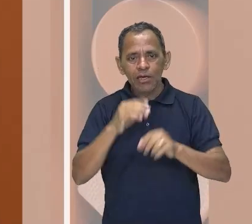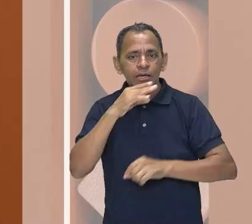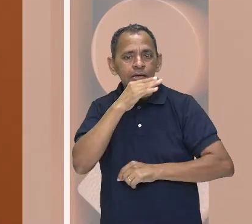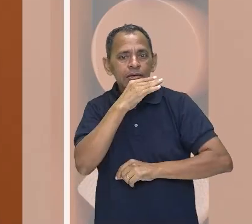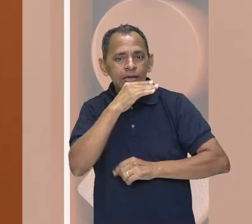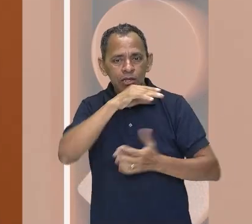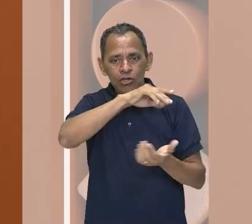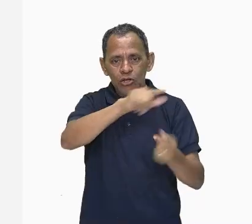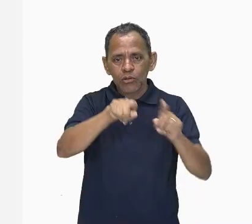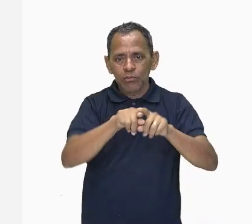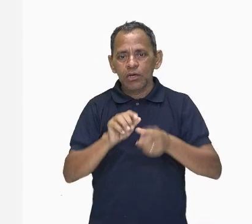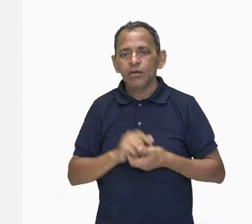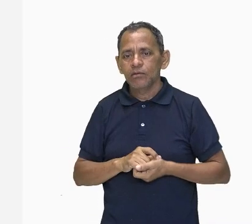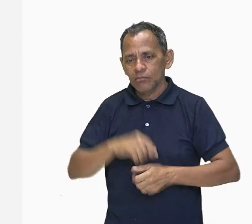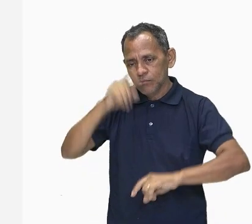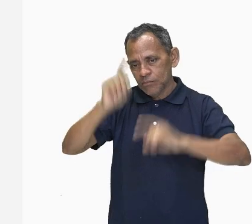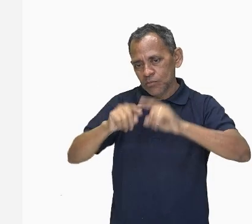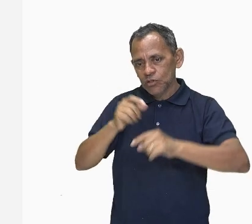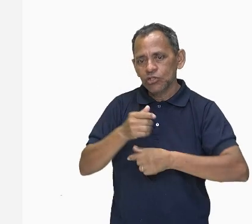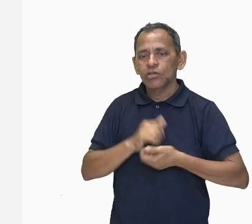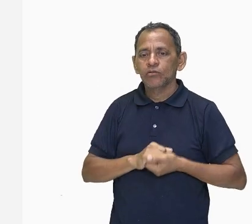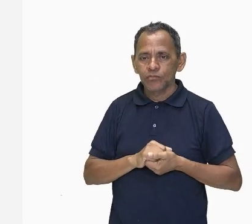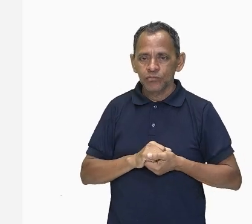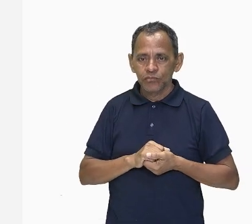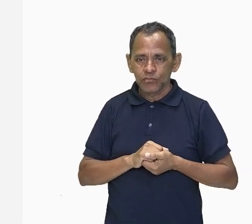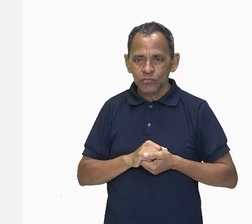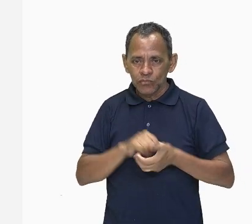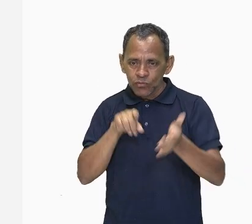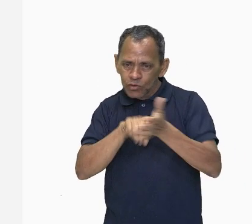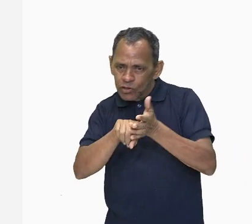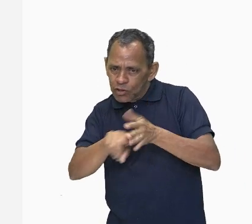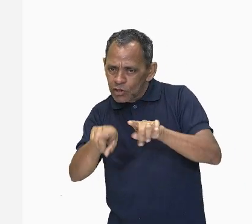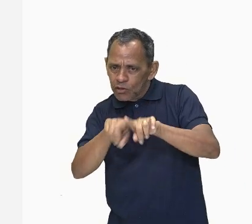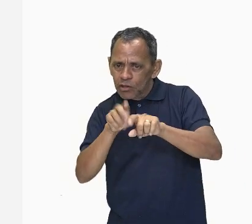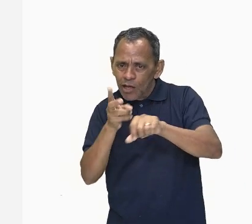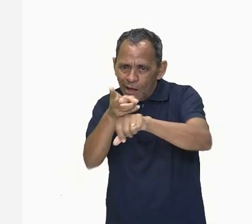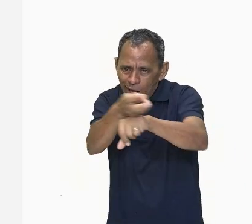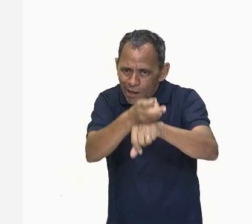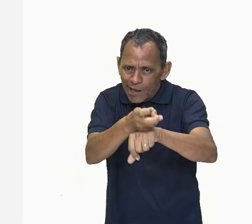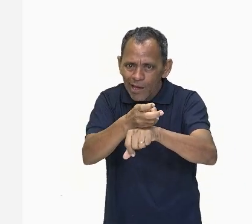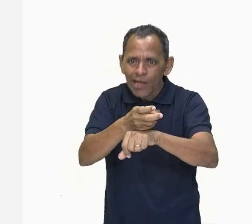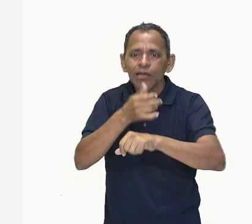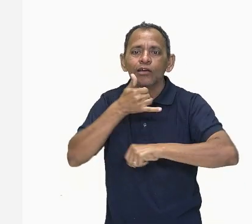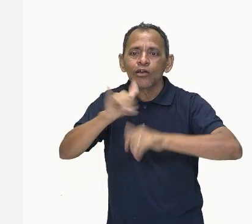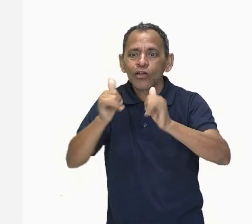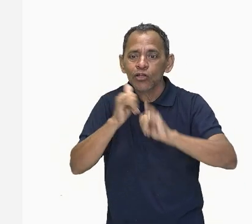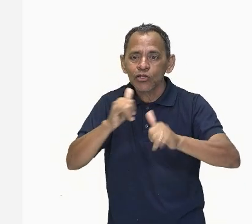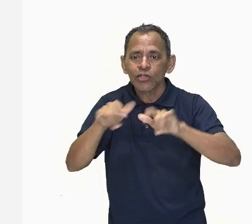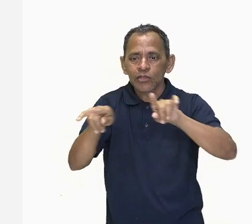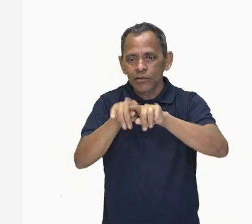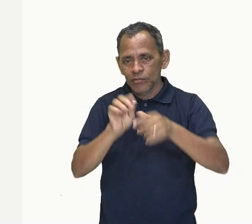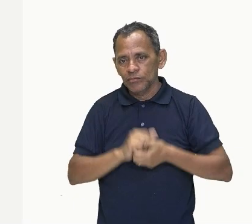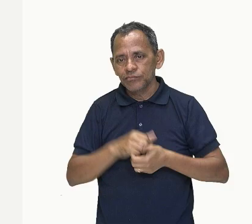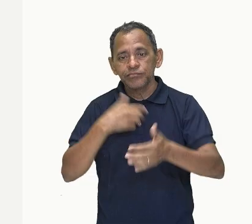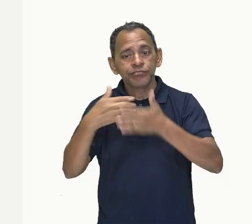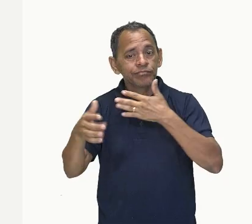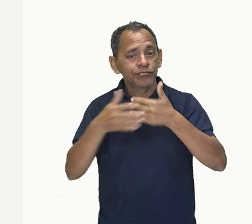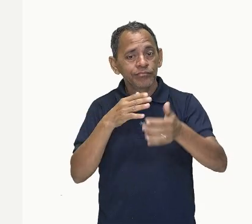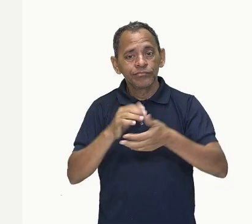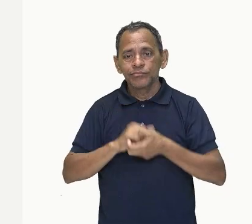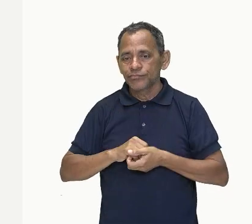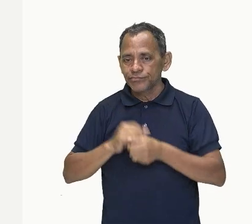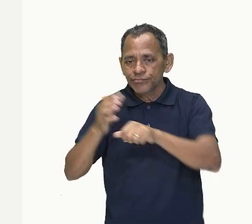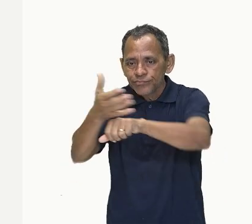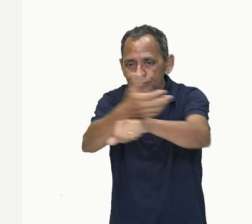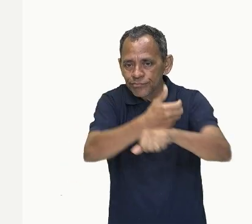de recursos energéticos. Acompanhe aqui comigo. A gente costuma dizer que recursos energéticos são quaisquer recursos ali